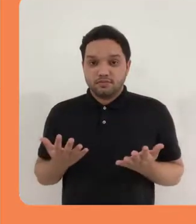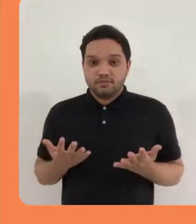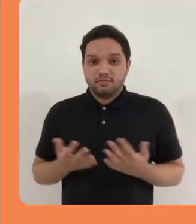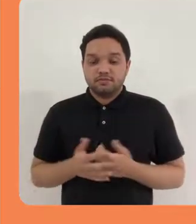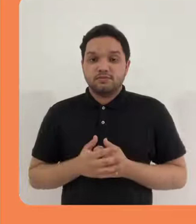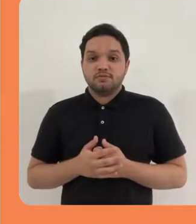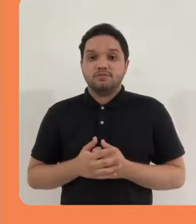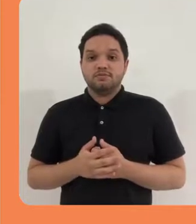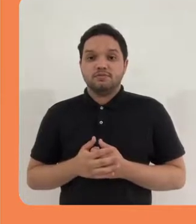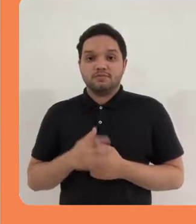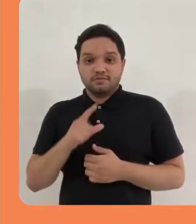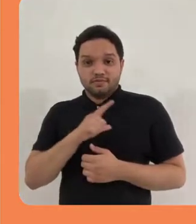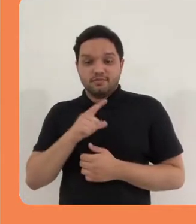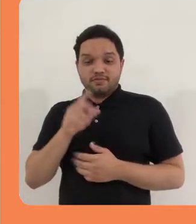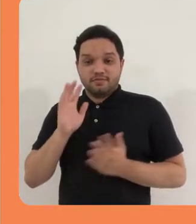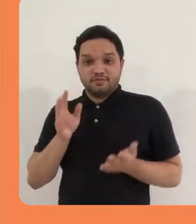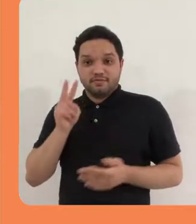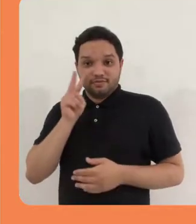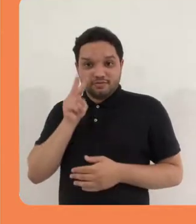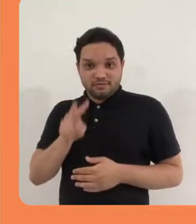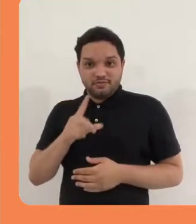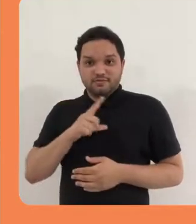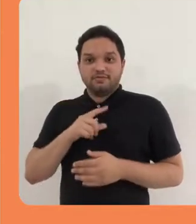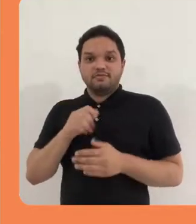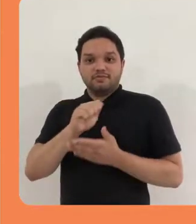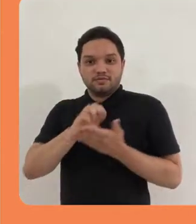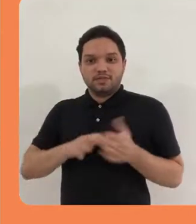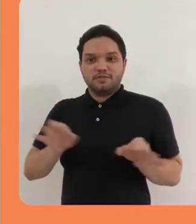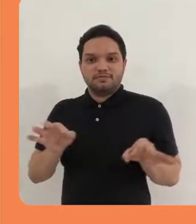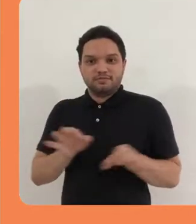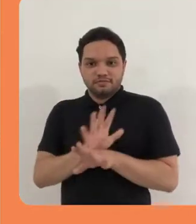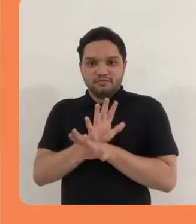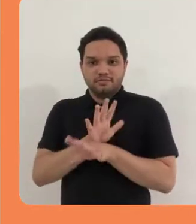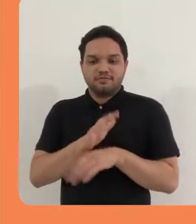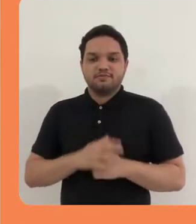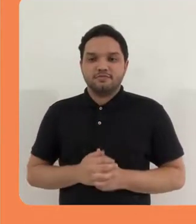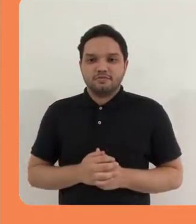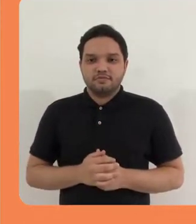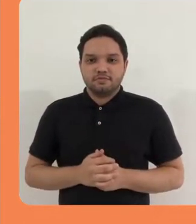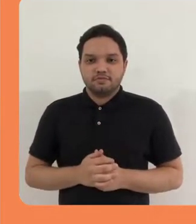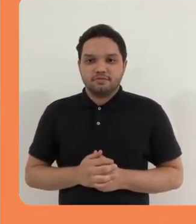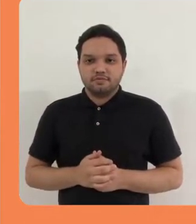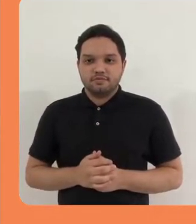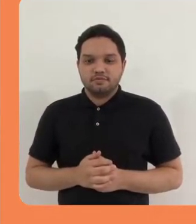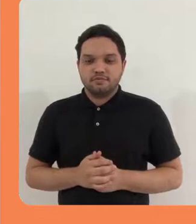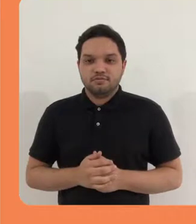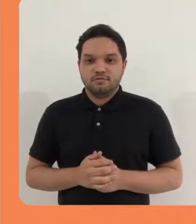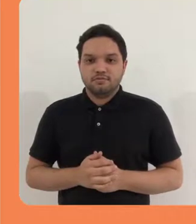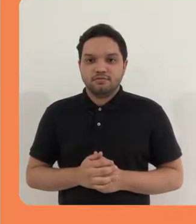isso e eu já tenho então agora a minha tarefa como concluída